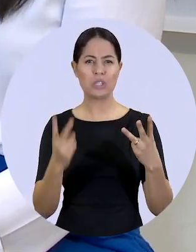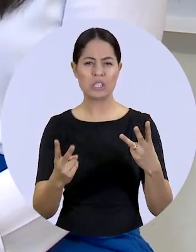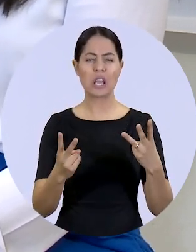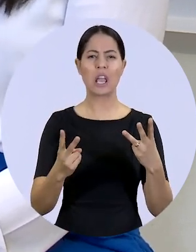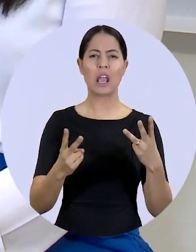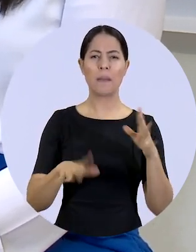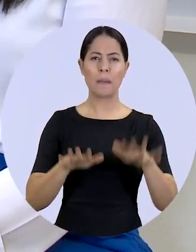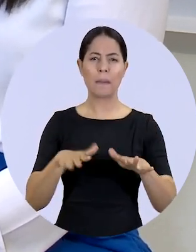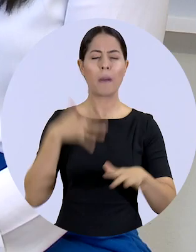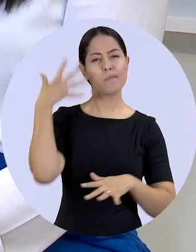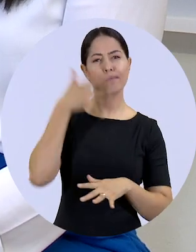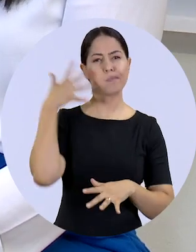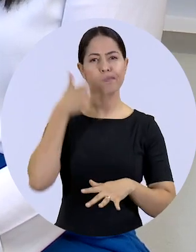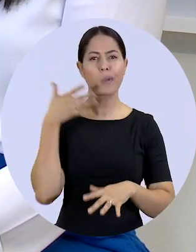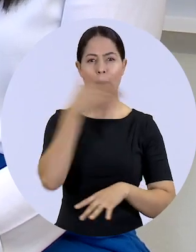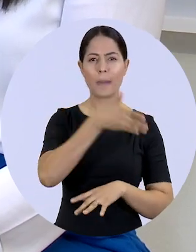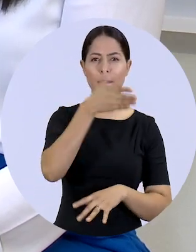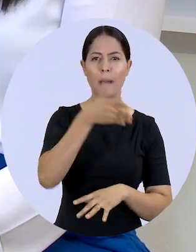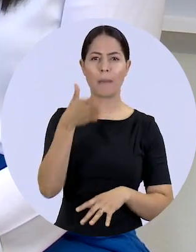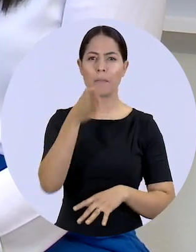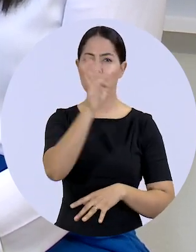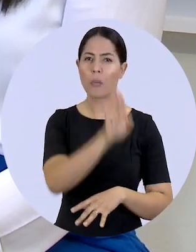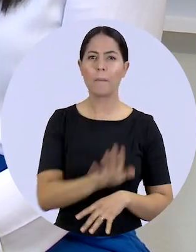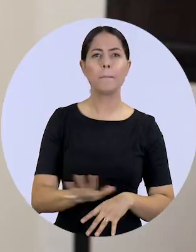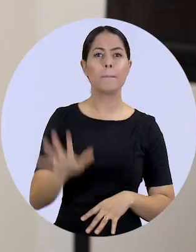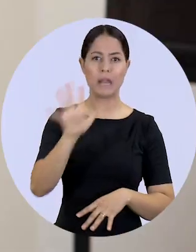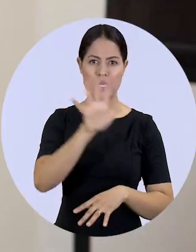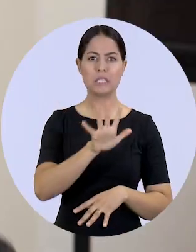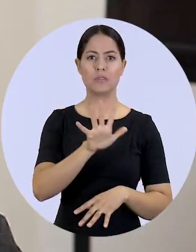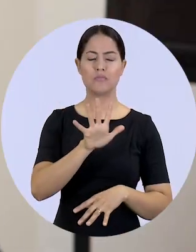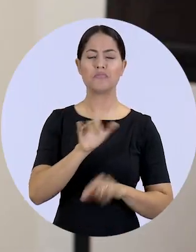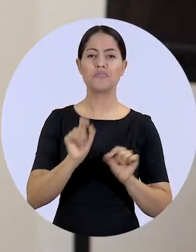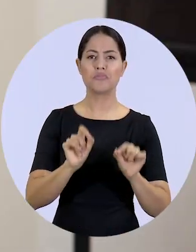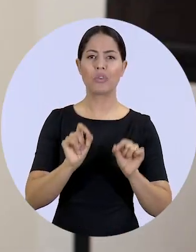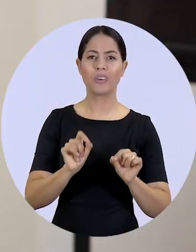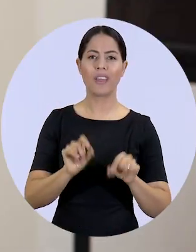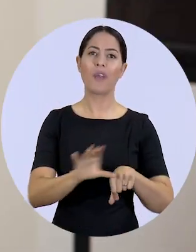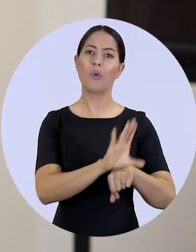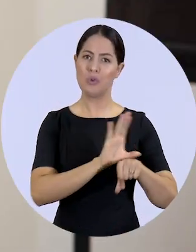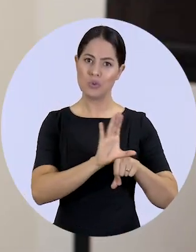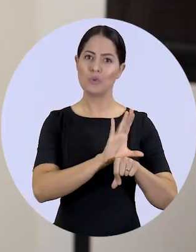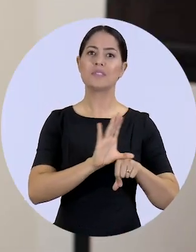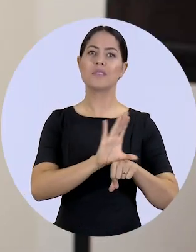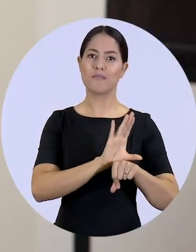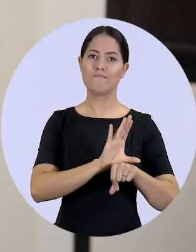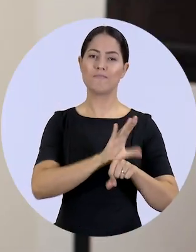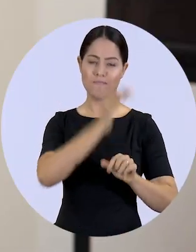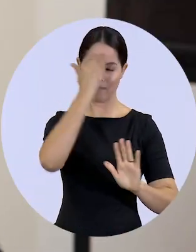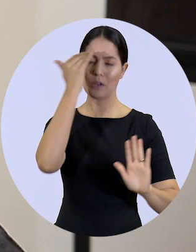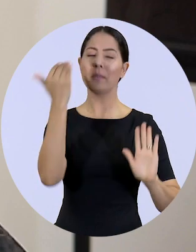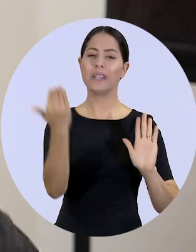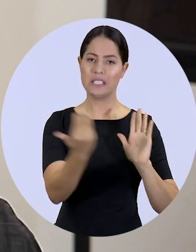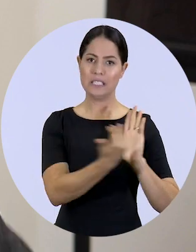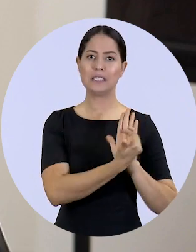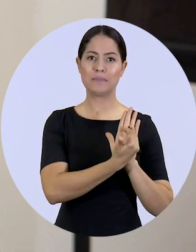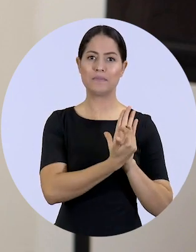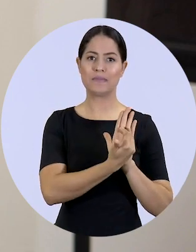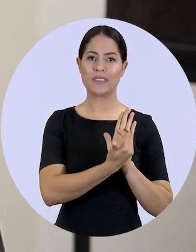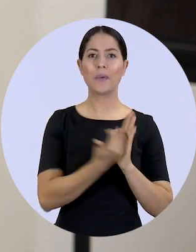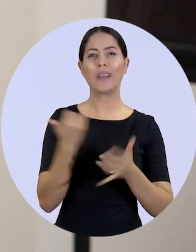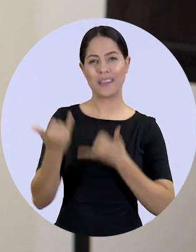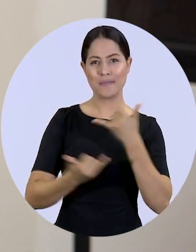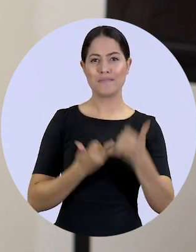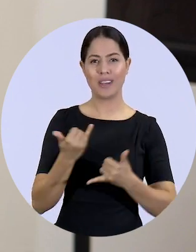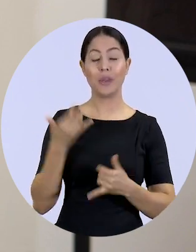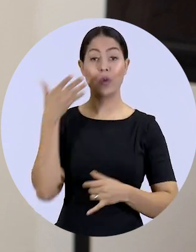Brasil afora, para discutir aquilo que deveria ser o óbvio, muitas vezes, que é o cumprimento da Constituição. Eu costumo brincar, e falei